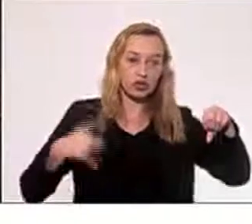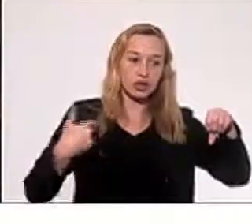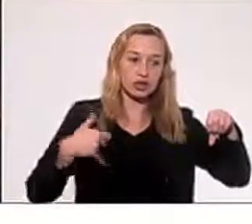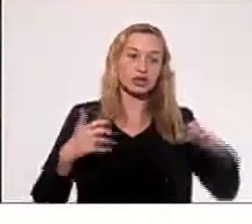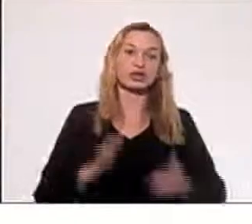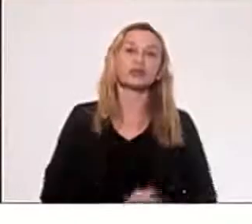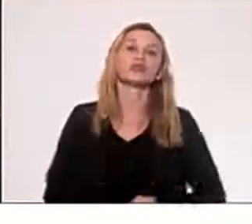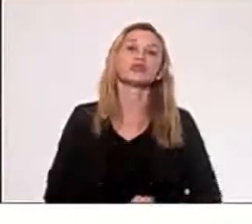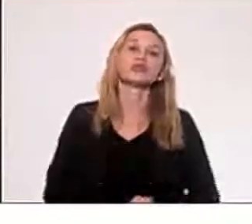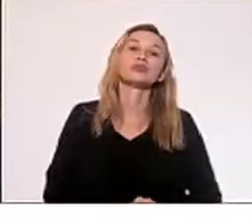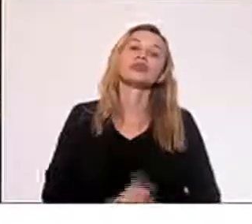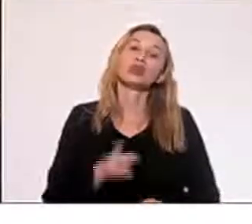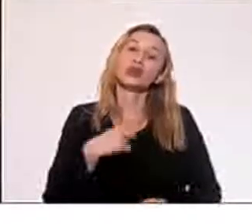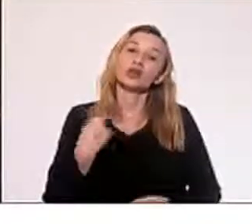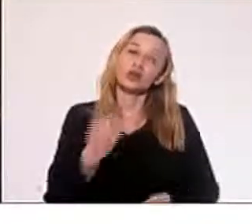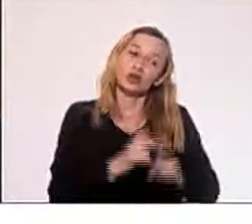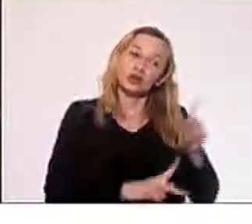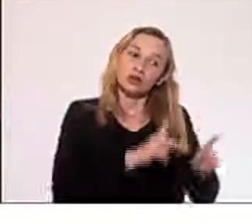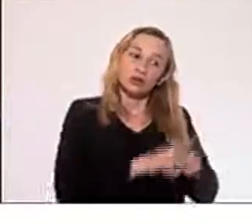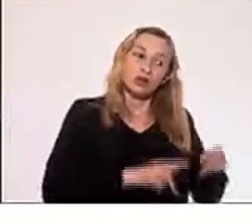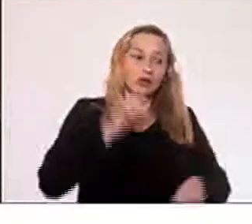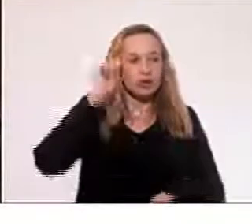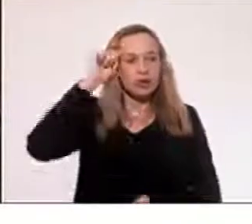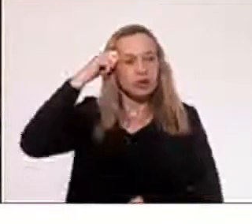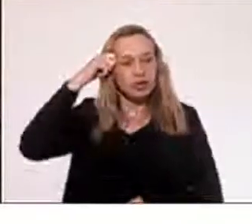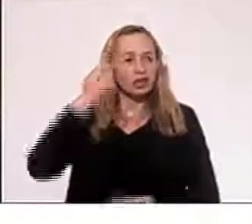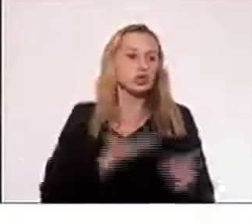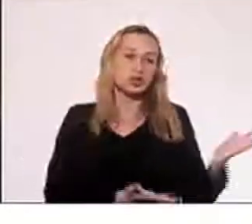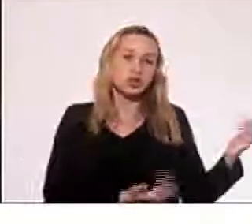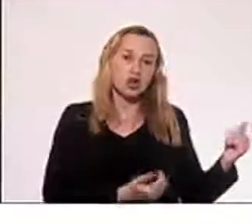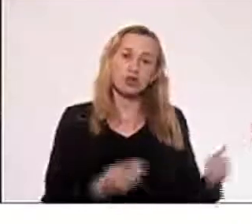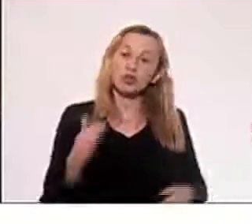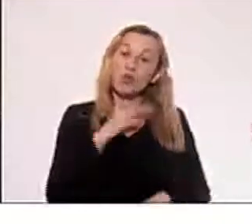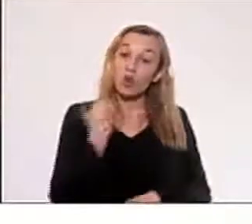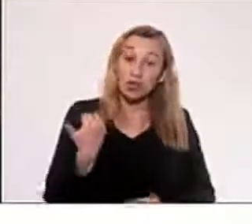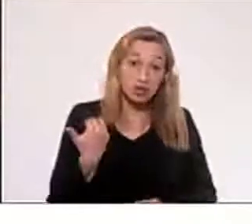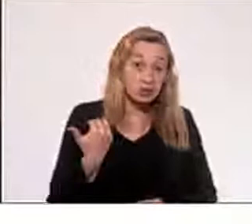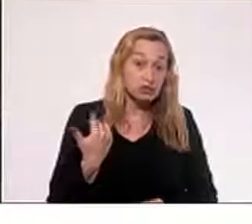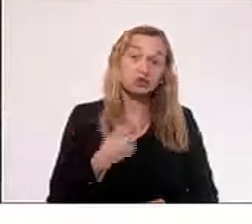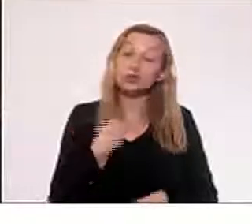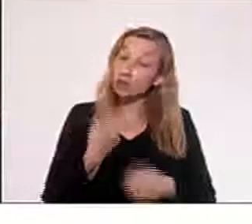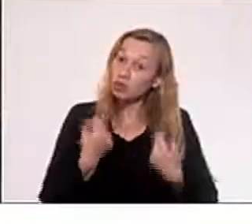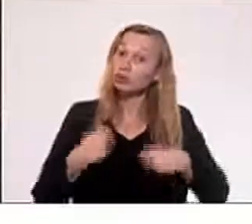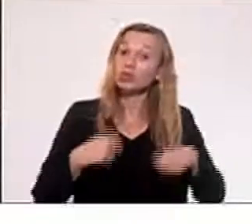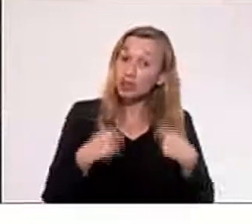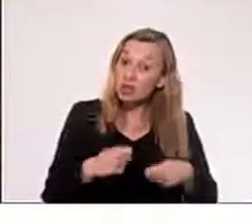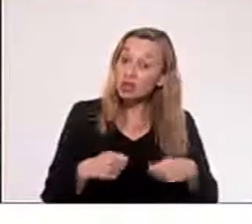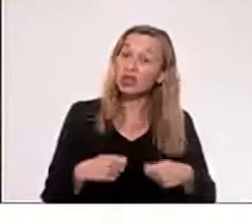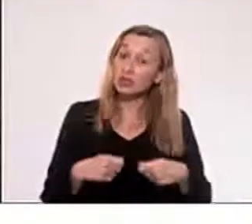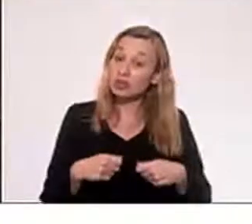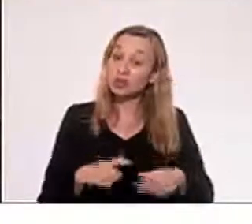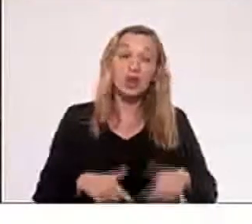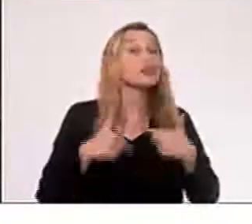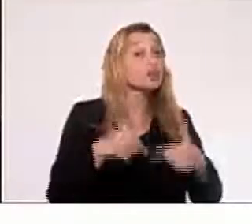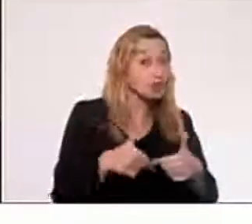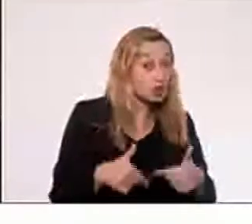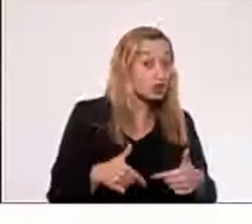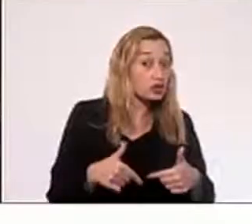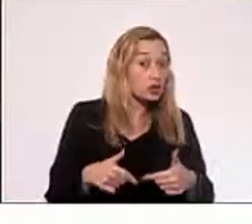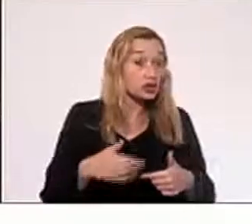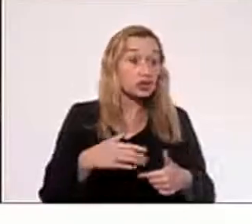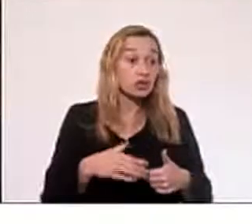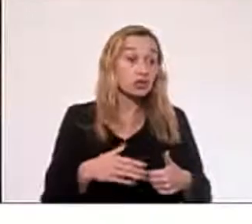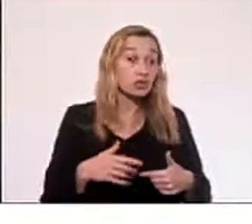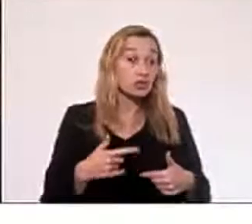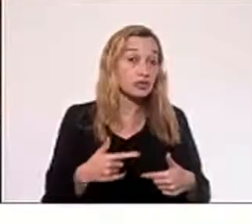seja, a nossa população negra jovem está morrendo e a gente precisa dar resposta a esse tipo de